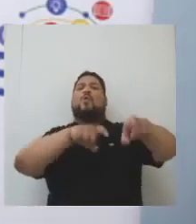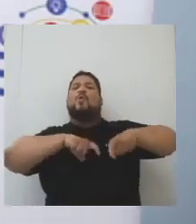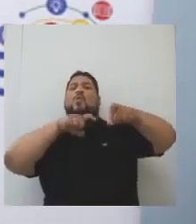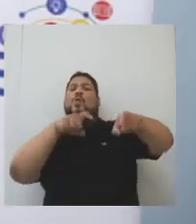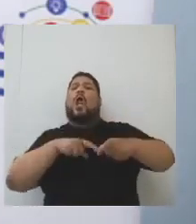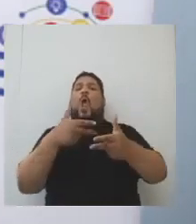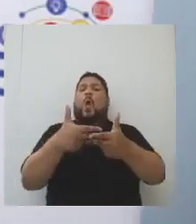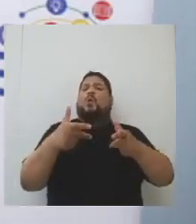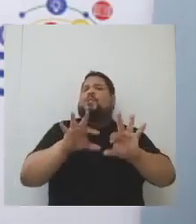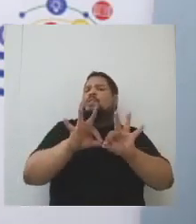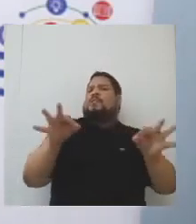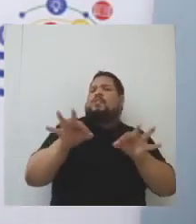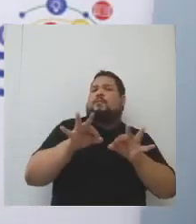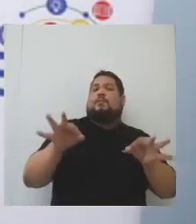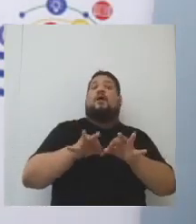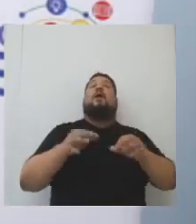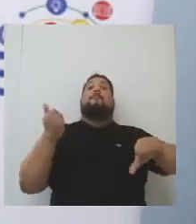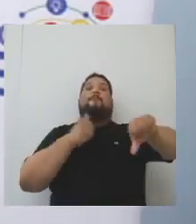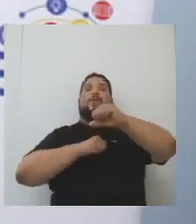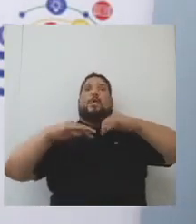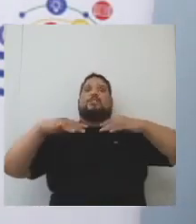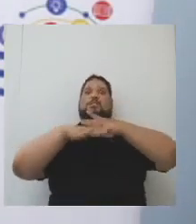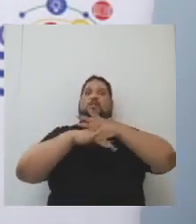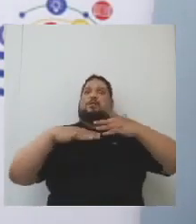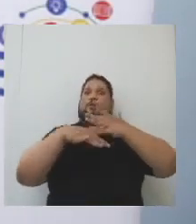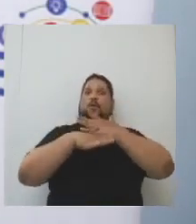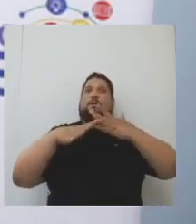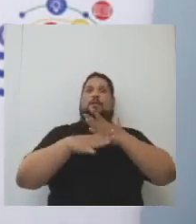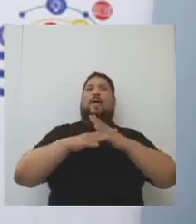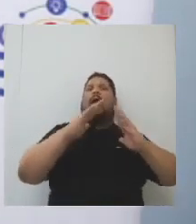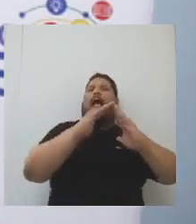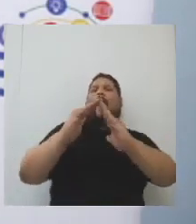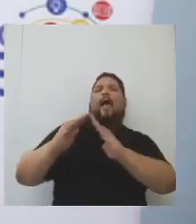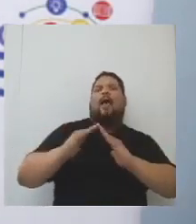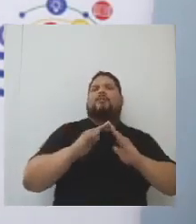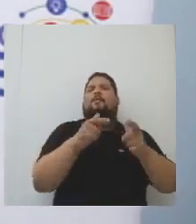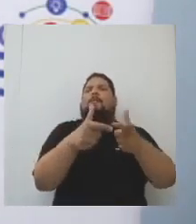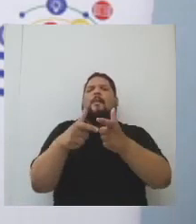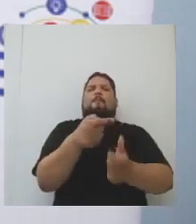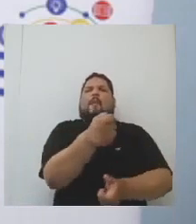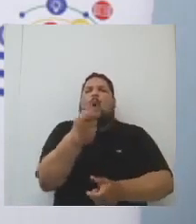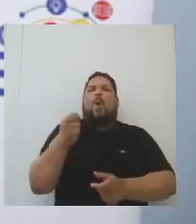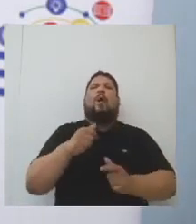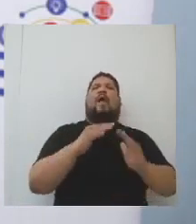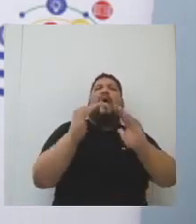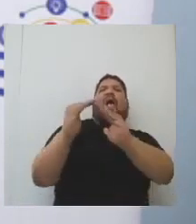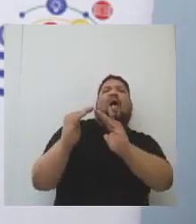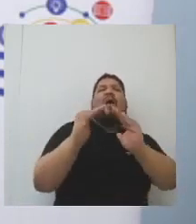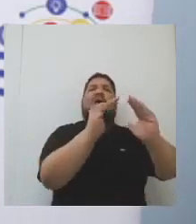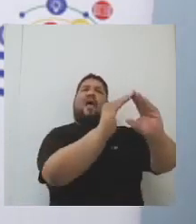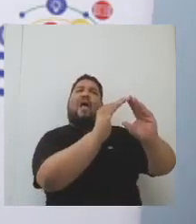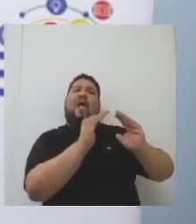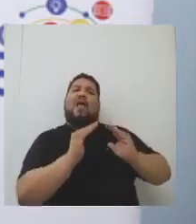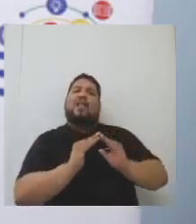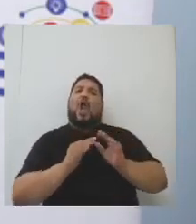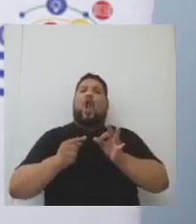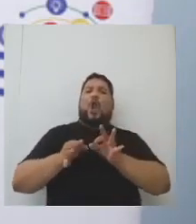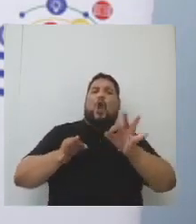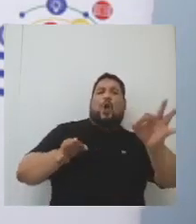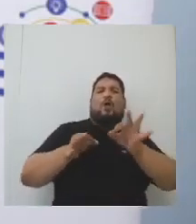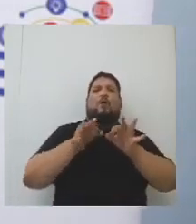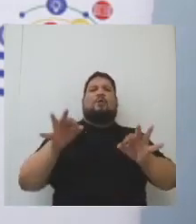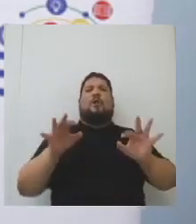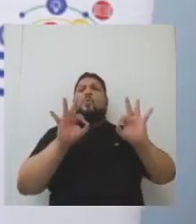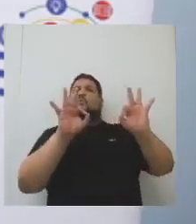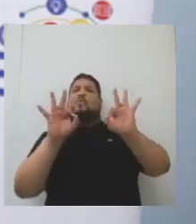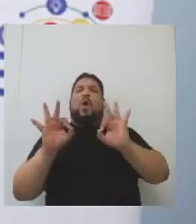rural. E agora, nas cidades, com pouquíssimas habitações, né, uma casa ou outra extremamente aí, né,